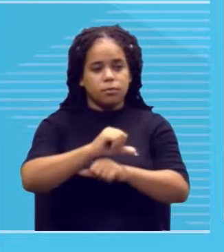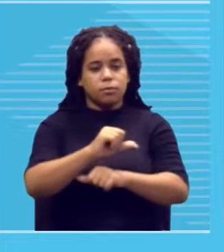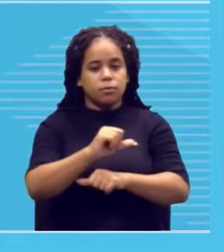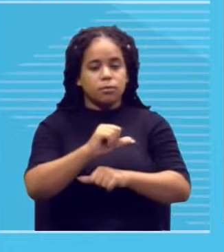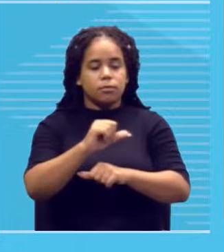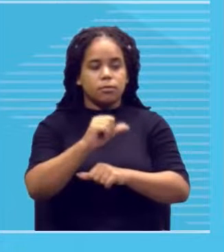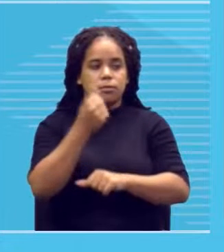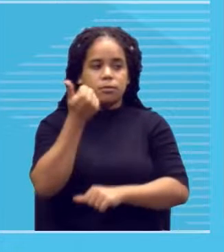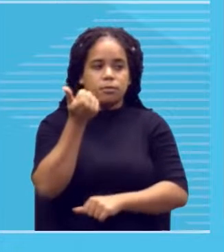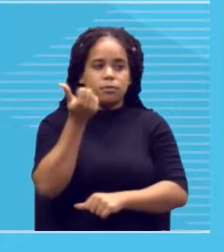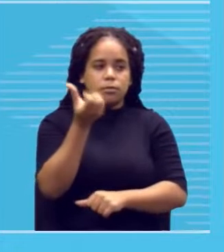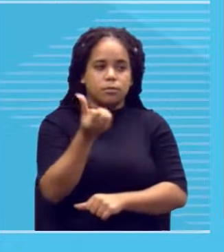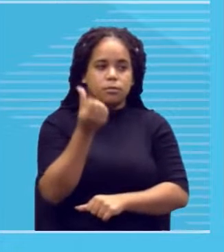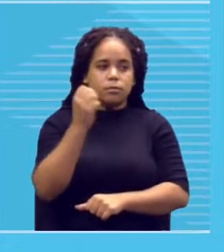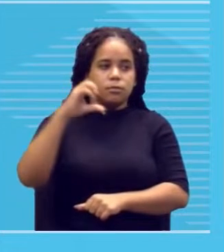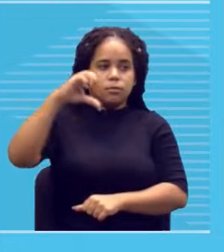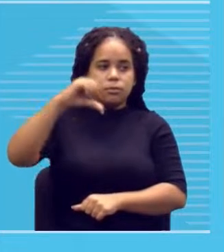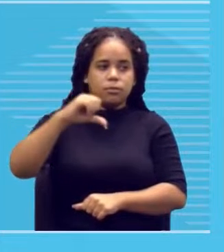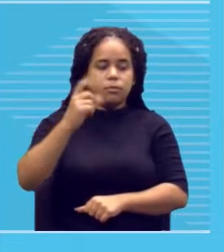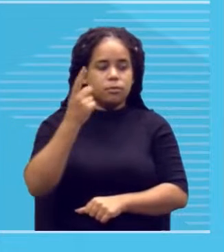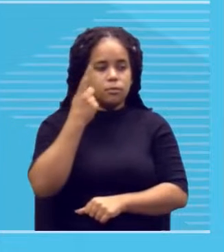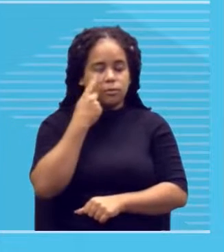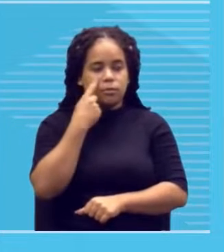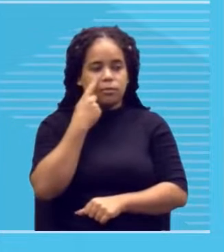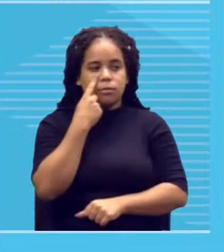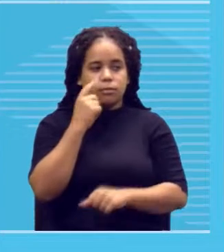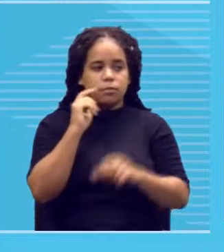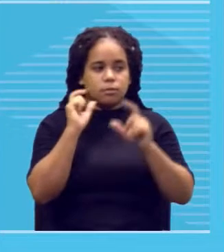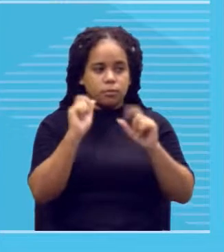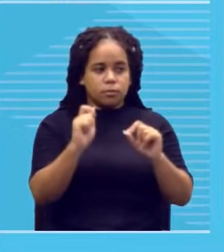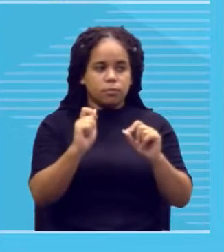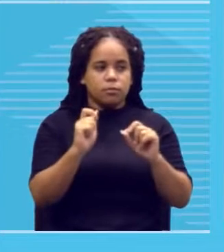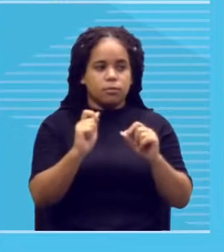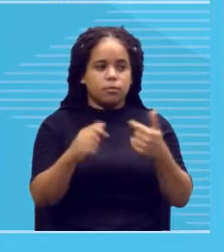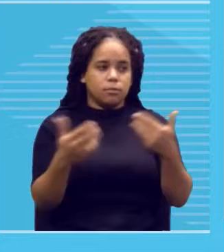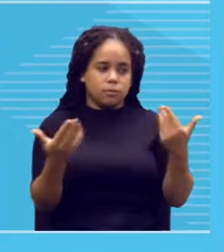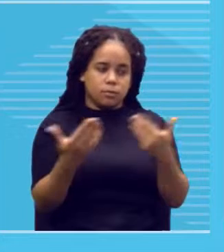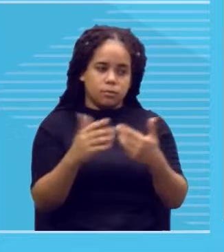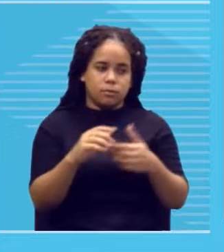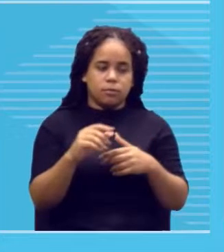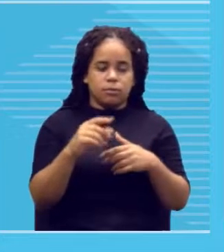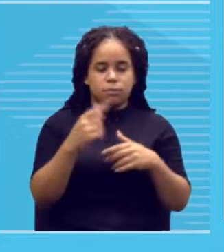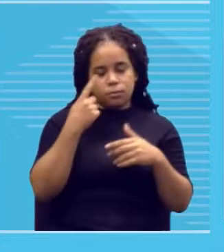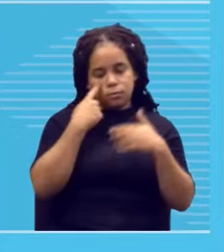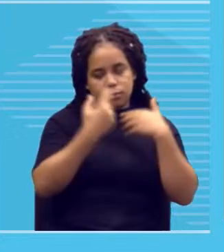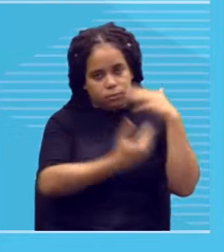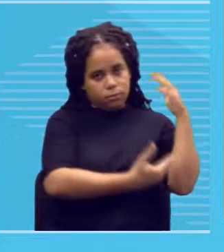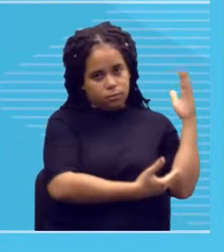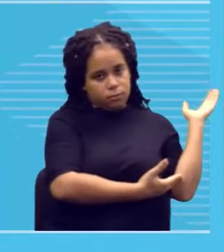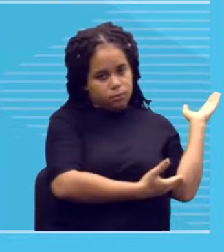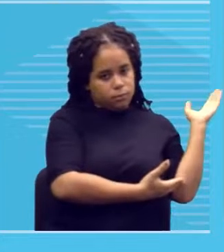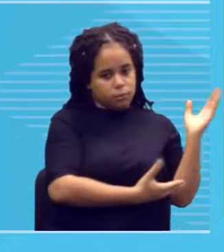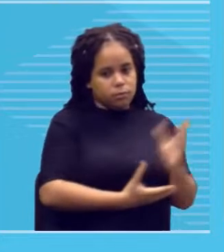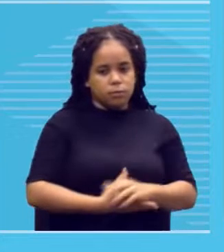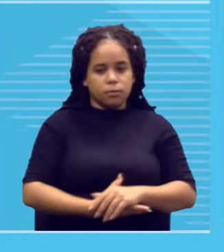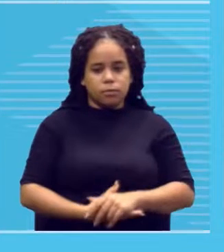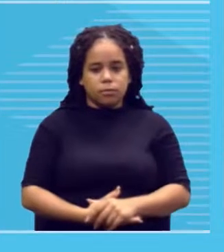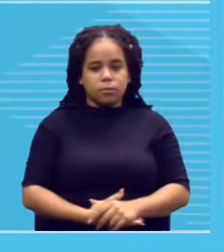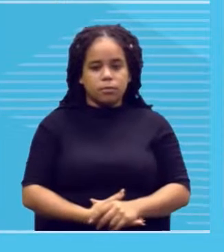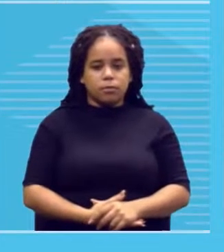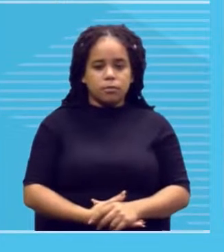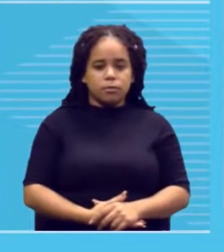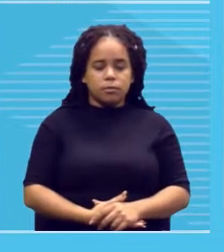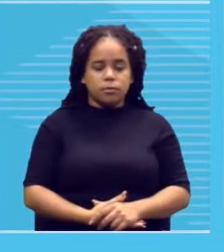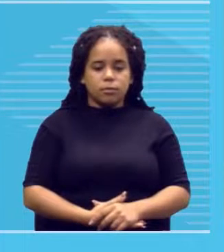por 169 ó né vai ficar 169 pi igual a pi vezes R